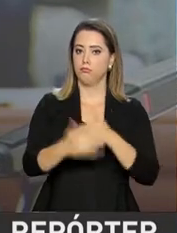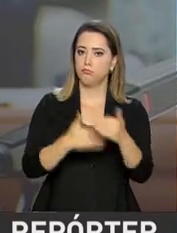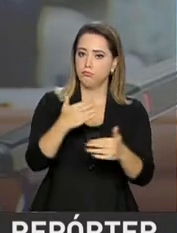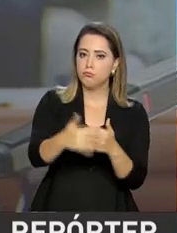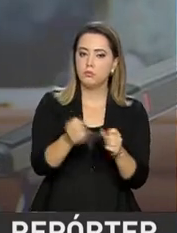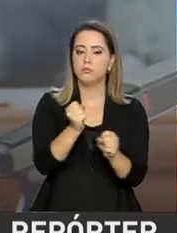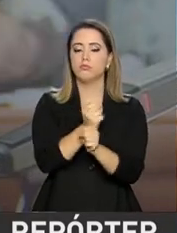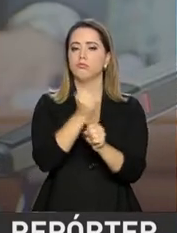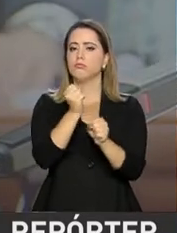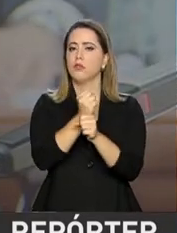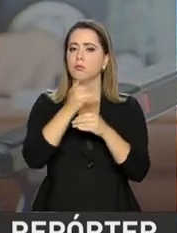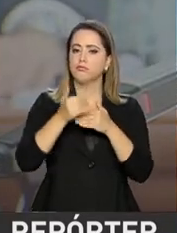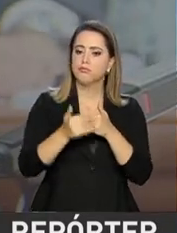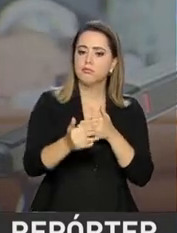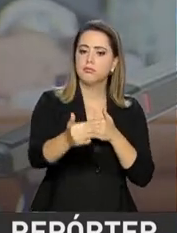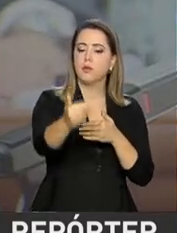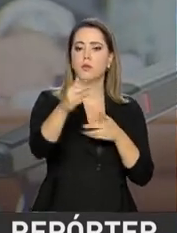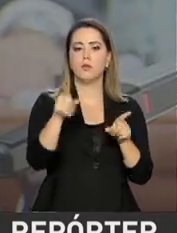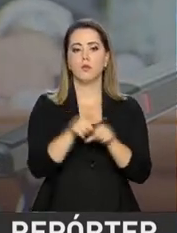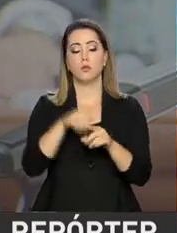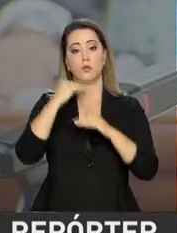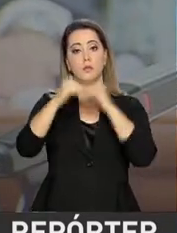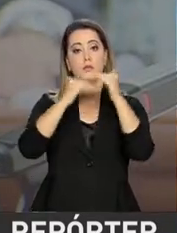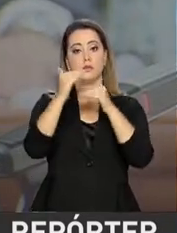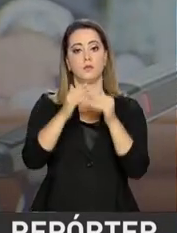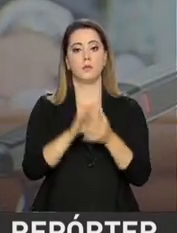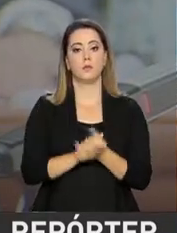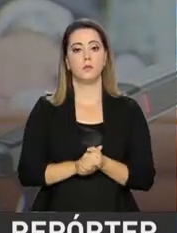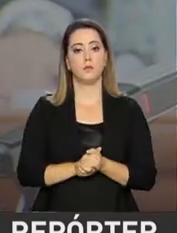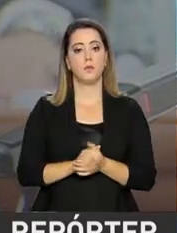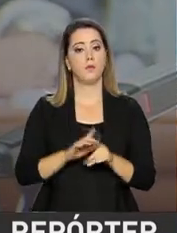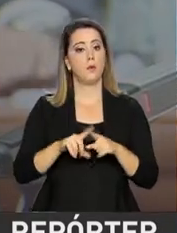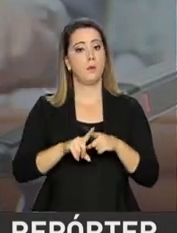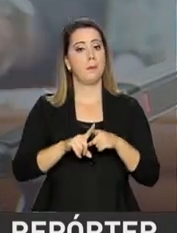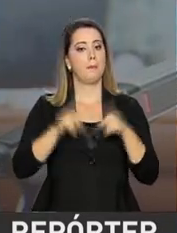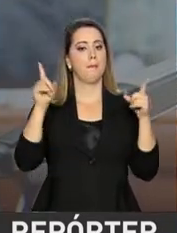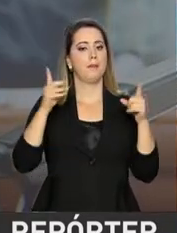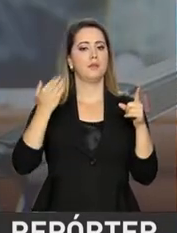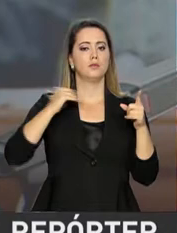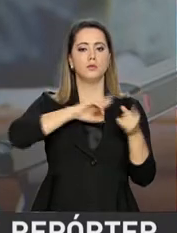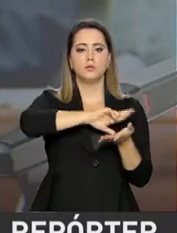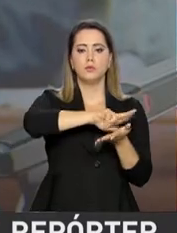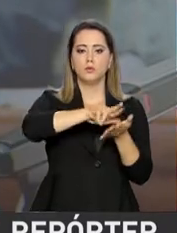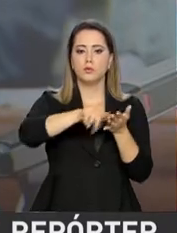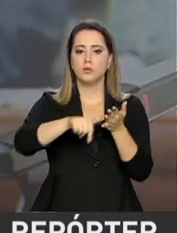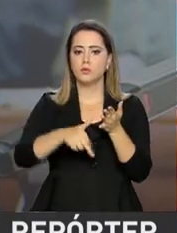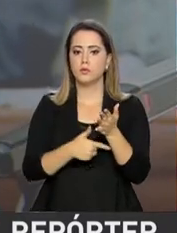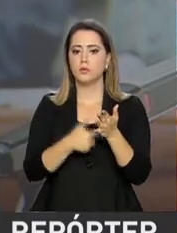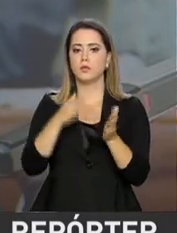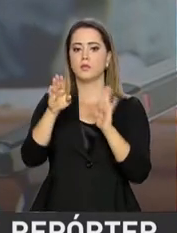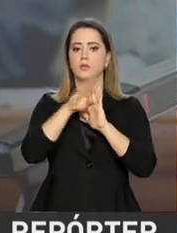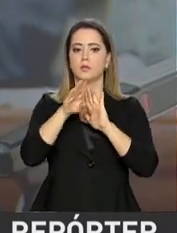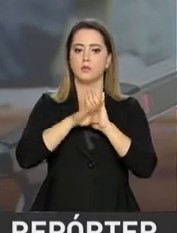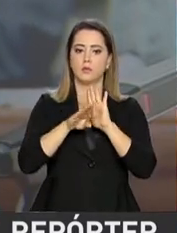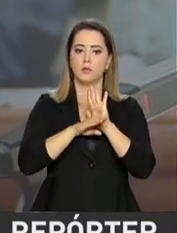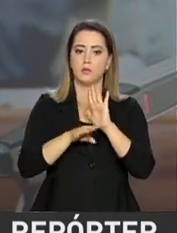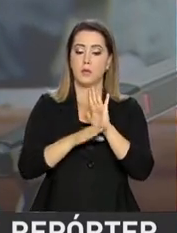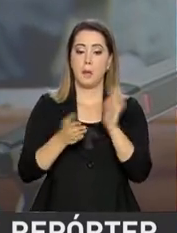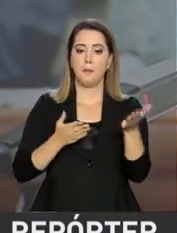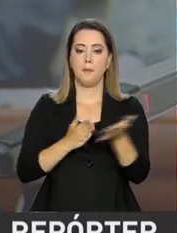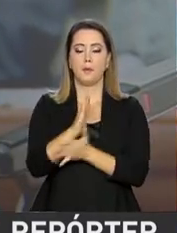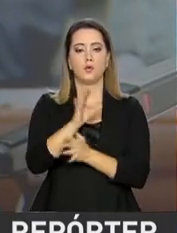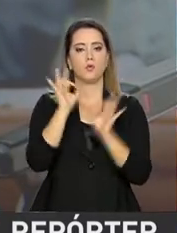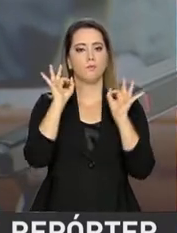a serviço do crescimento mais de uma dezena de projetos foram aprovados com